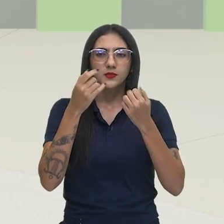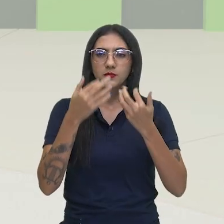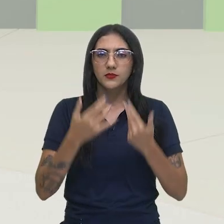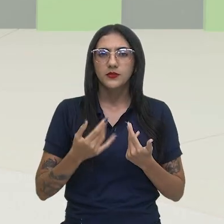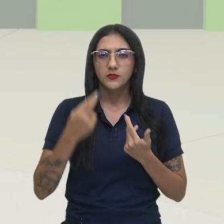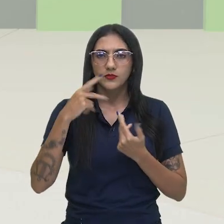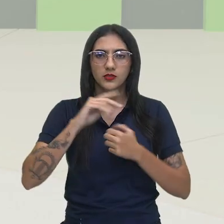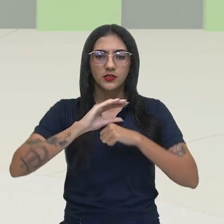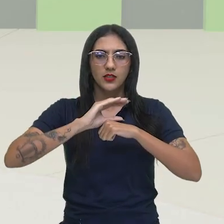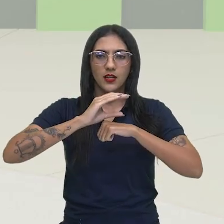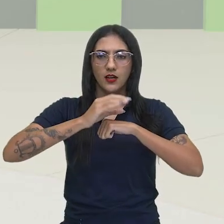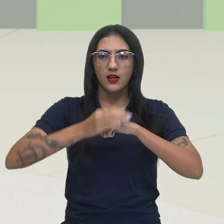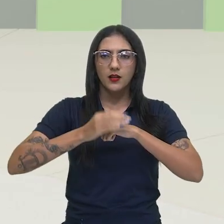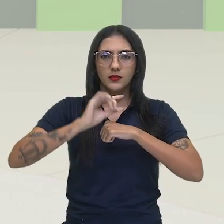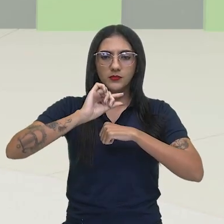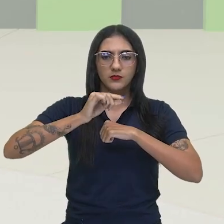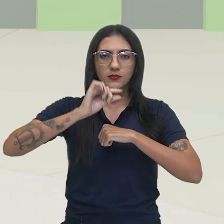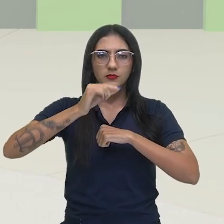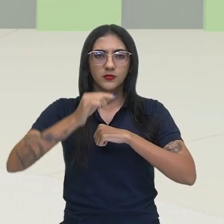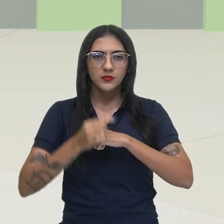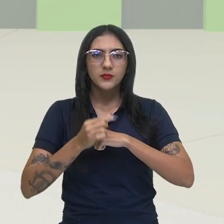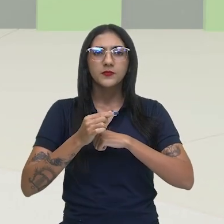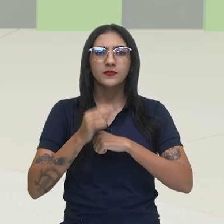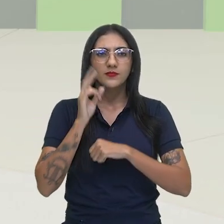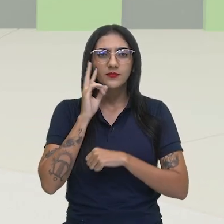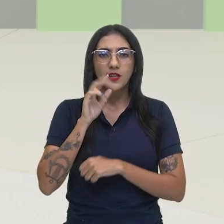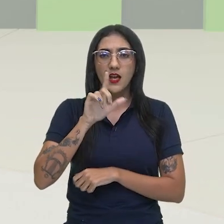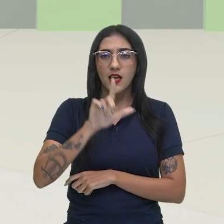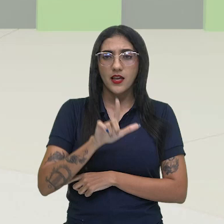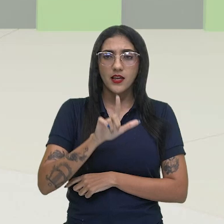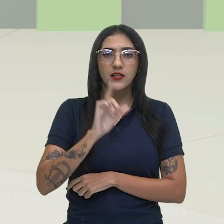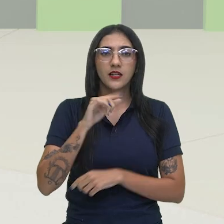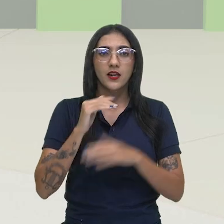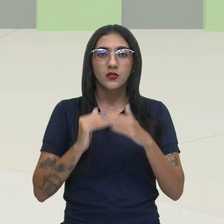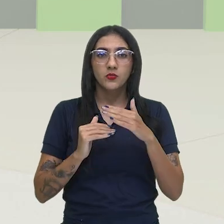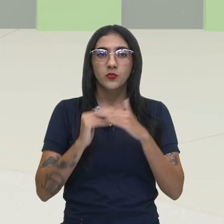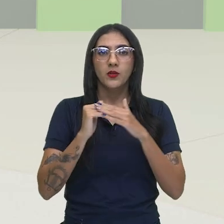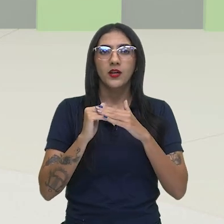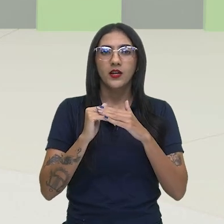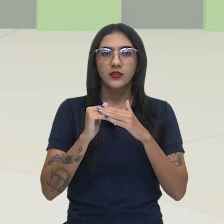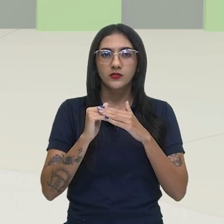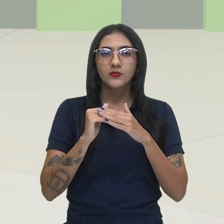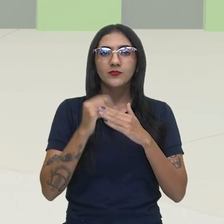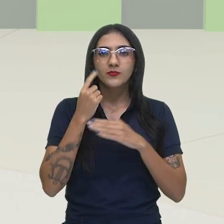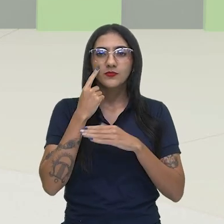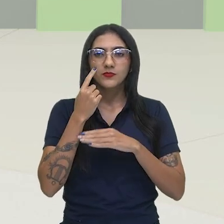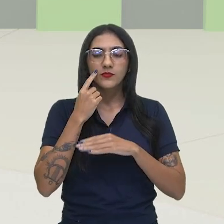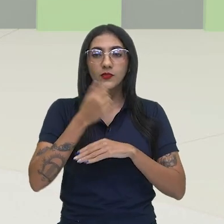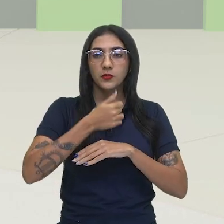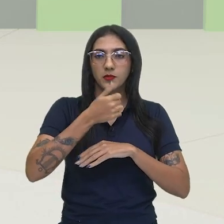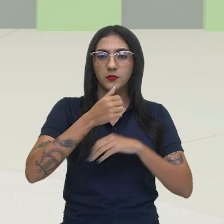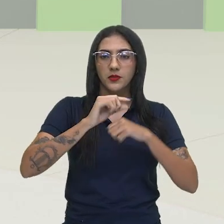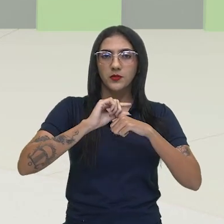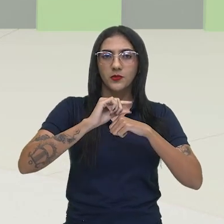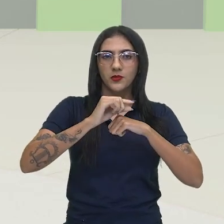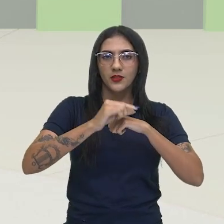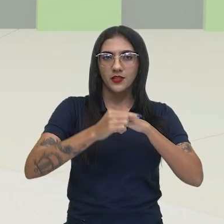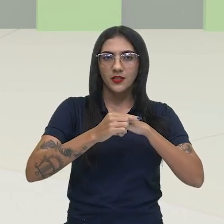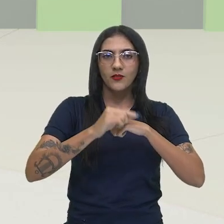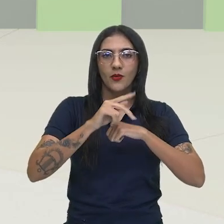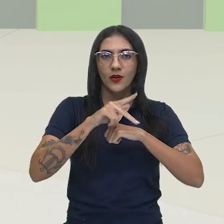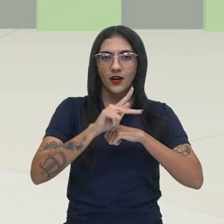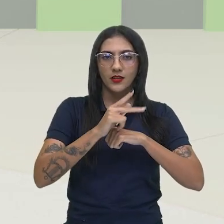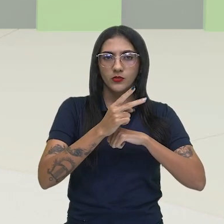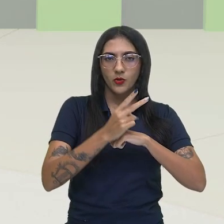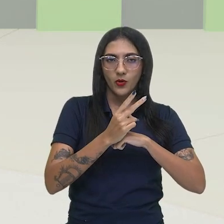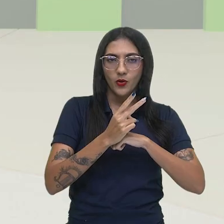da camada L, que era no máximo 8 elétrons, então 2 ficavam no subnível S e 6 ficavam no